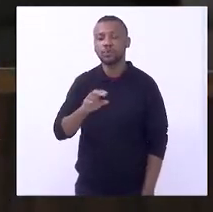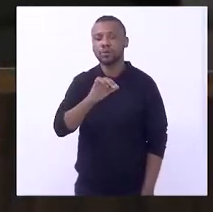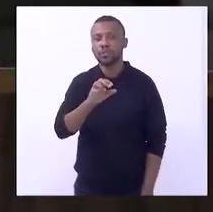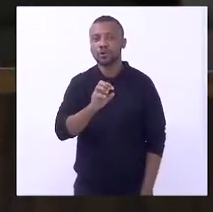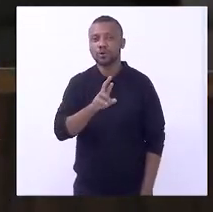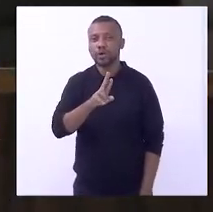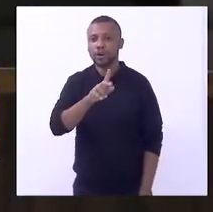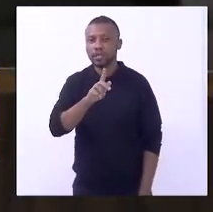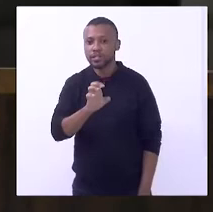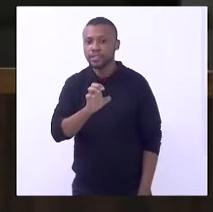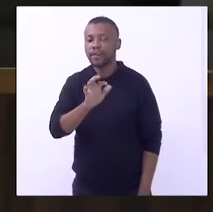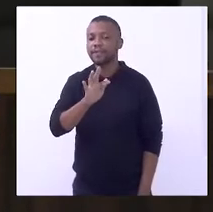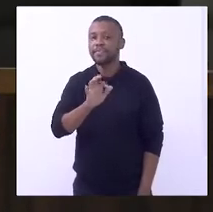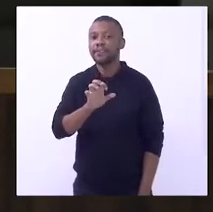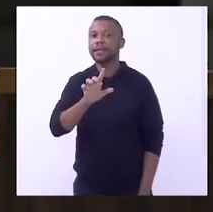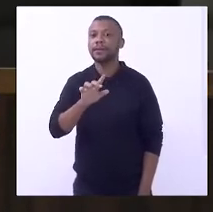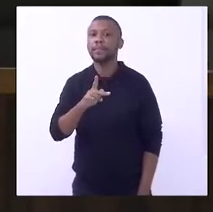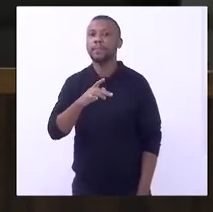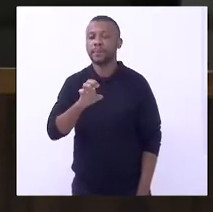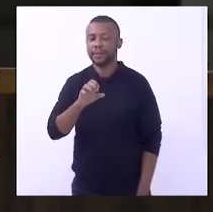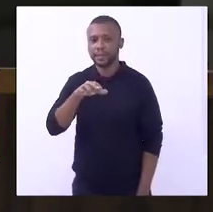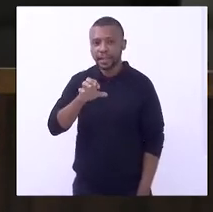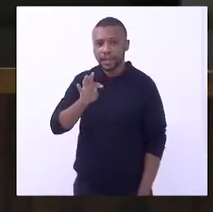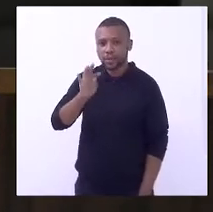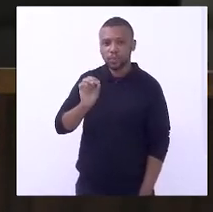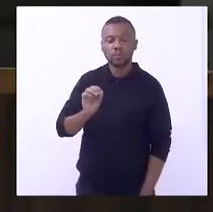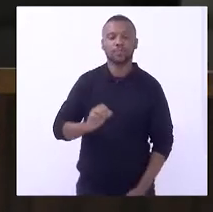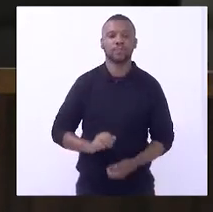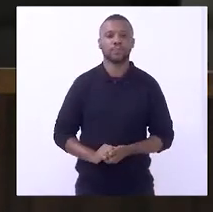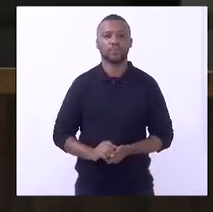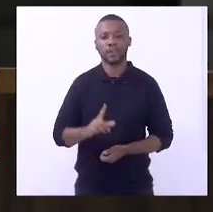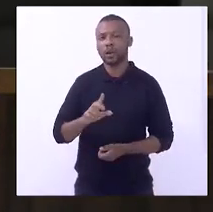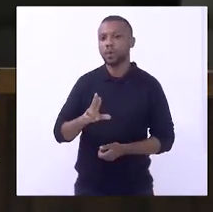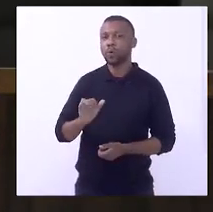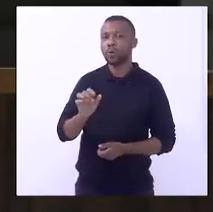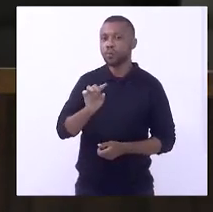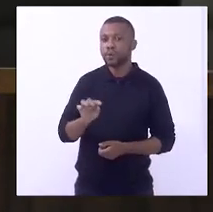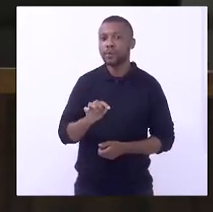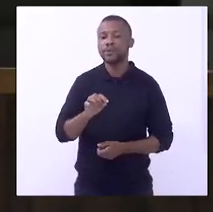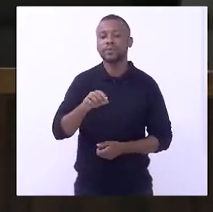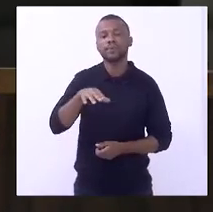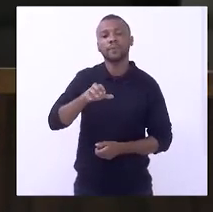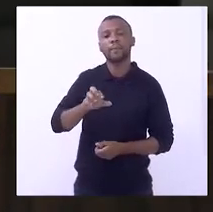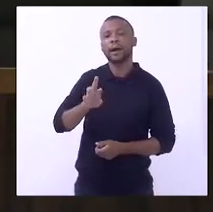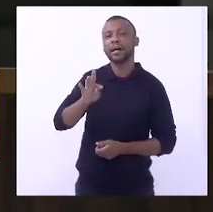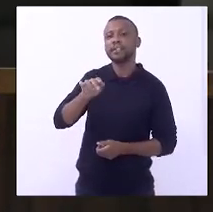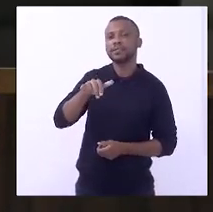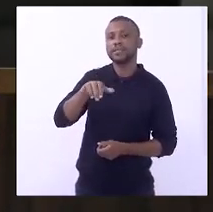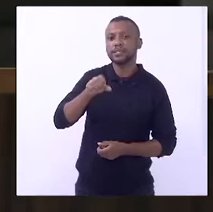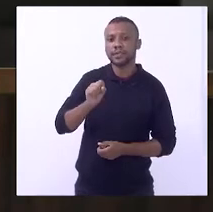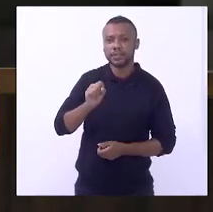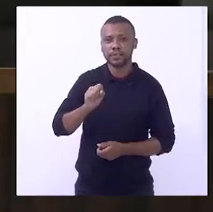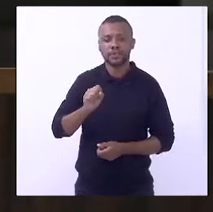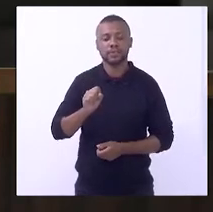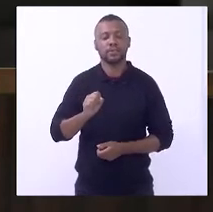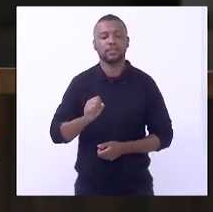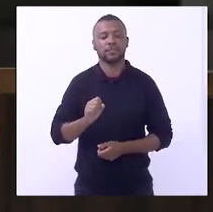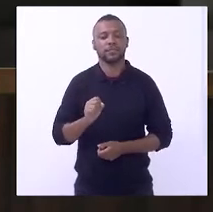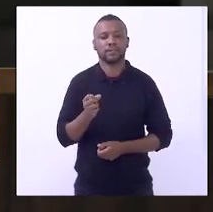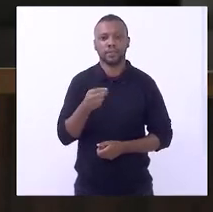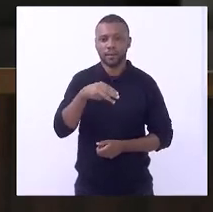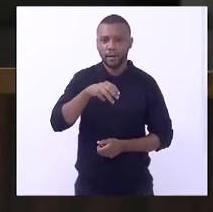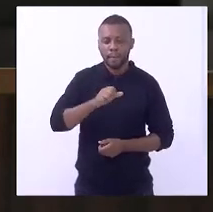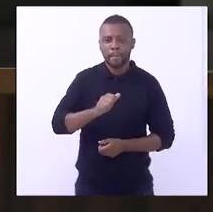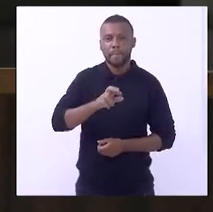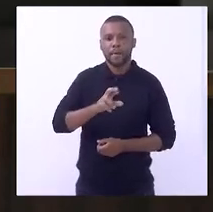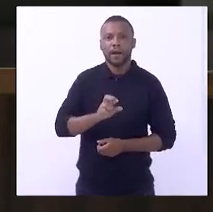Neto, Jorge Felipe Neto, Luiz Martins, Luiz Martins, Marcos